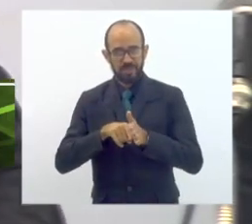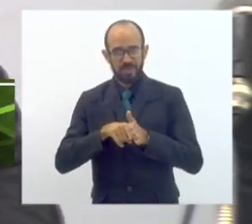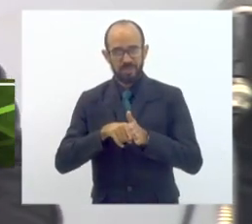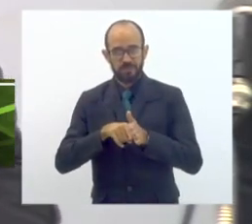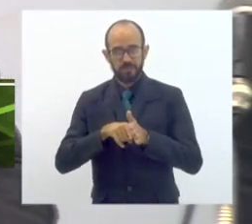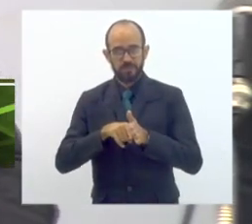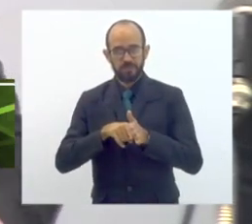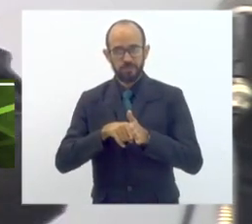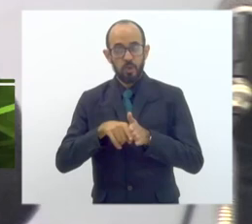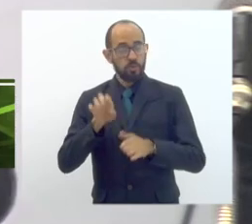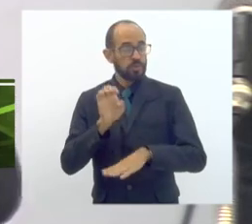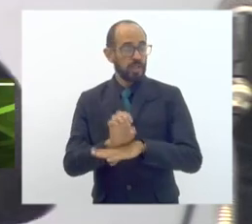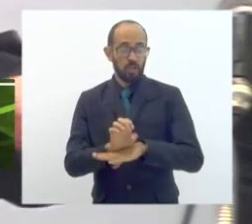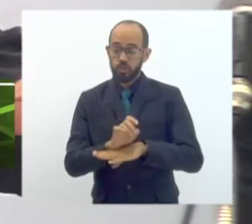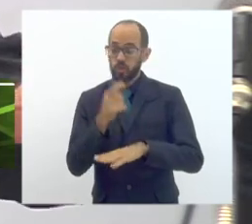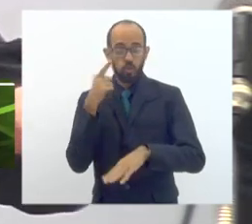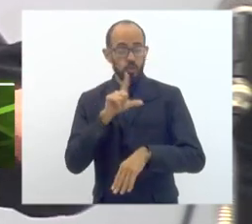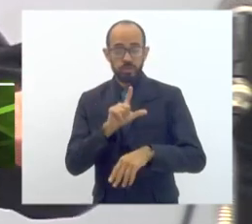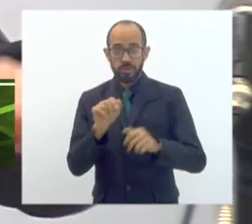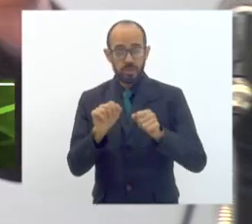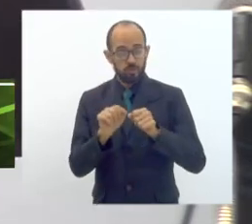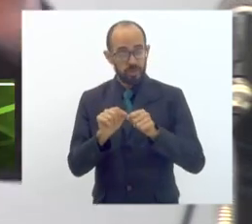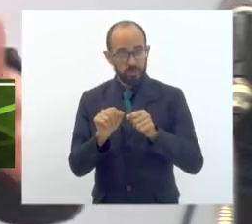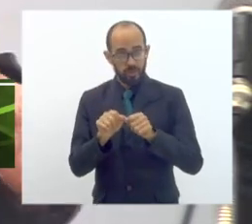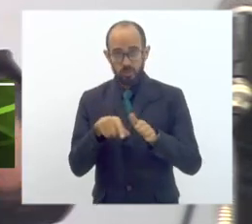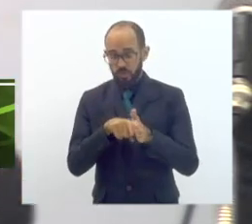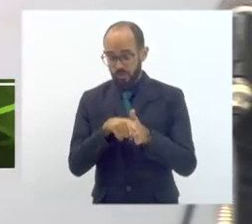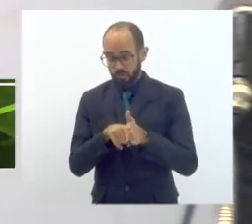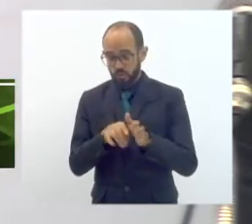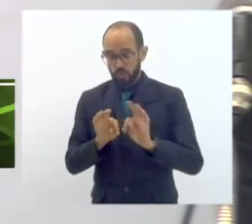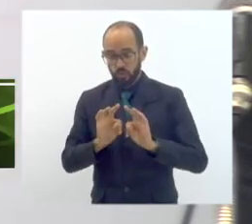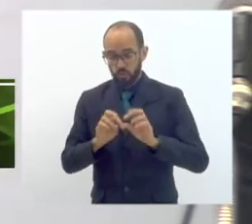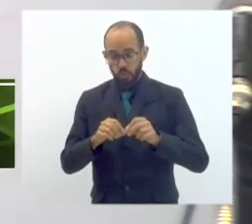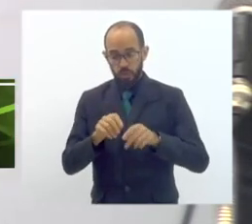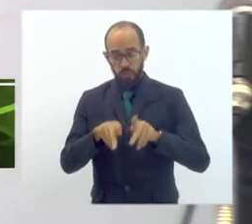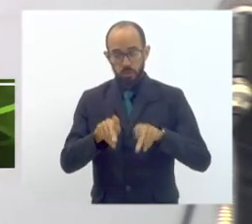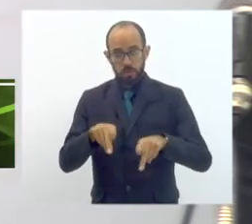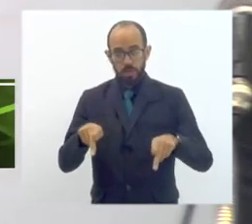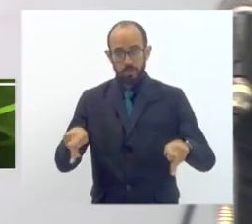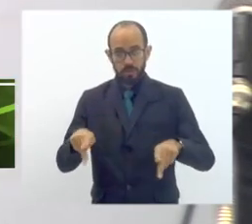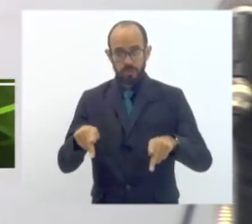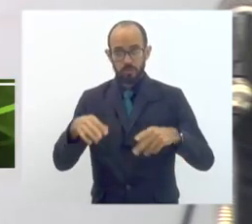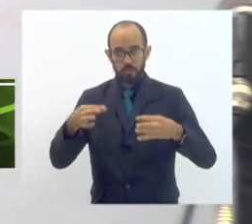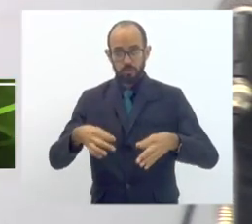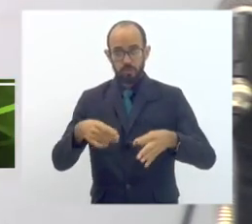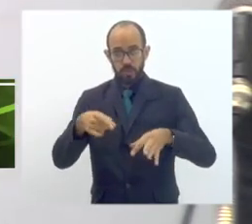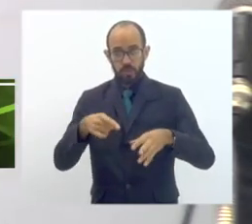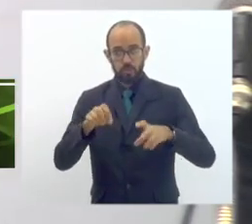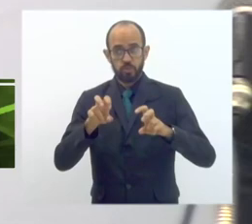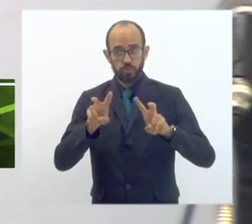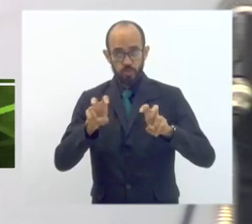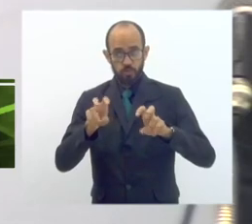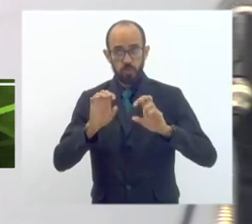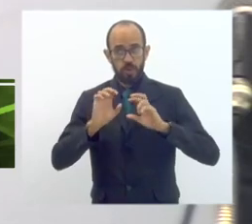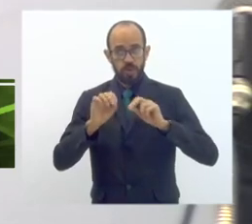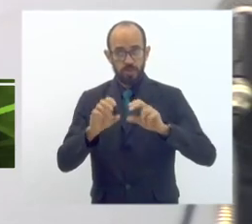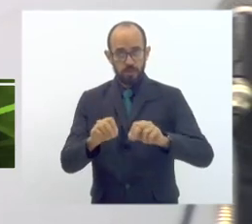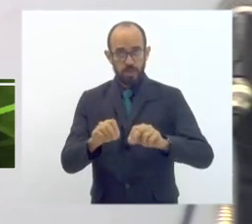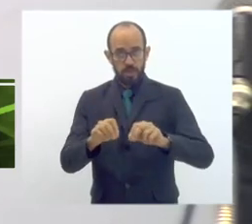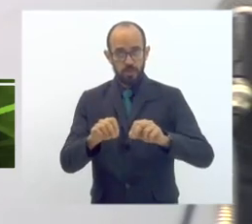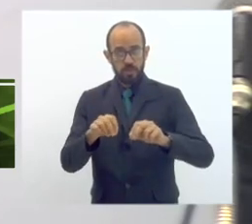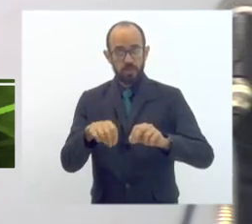de mamografias necessário para fazer o rastreio de toda a sua população feminina no que tange o câncer, e a gente teve uma redução